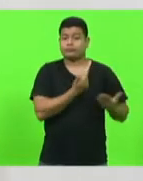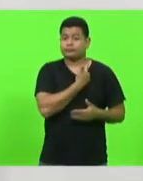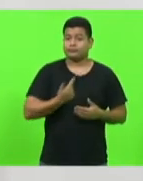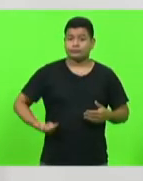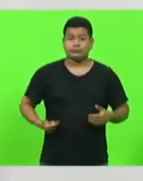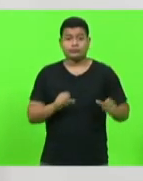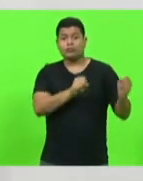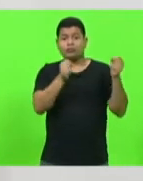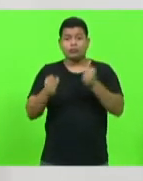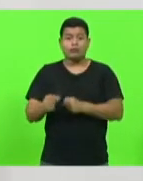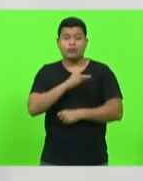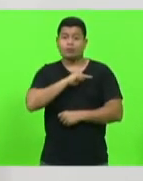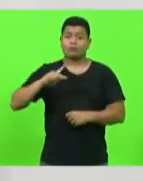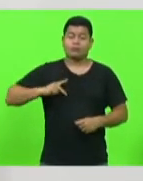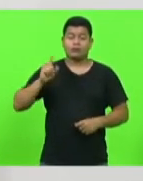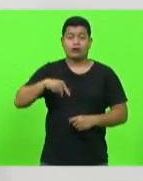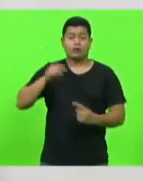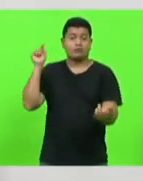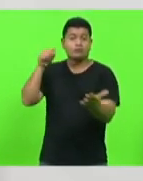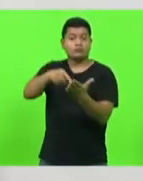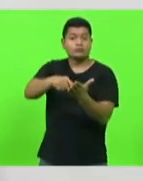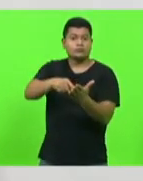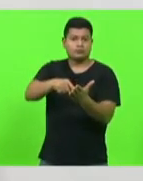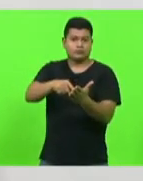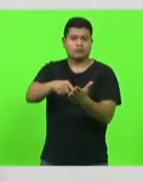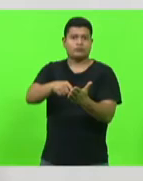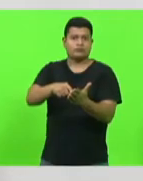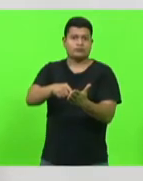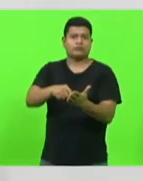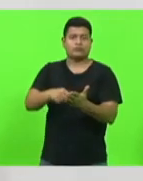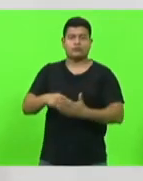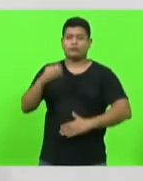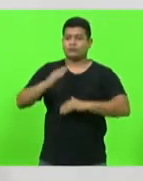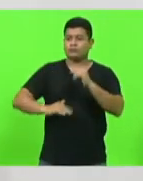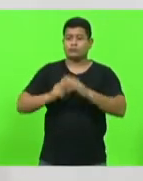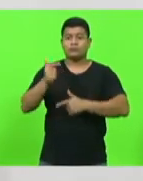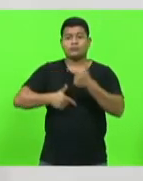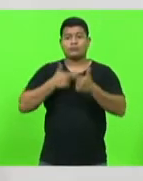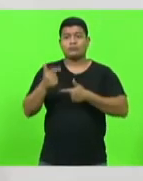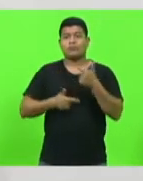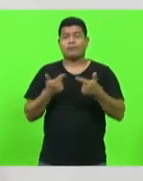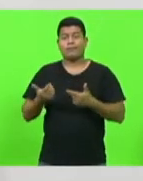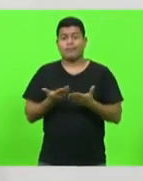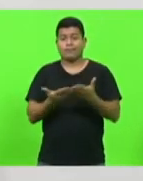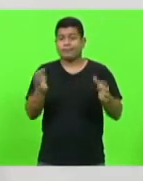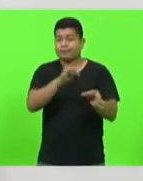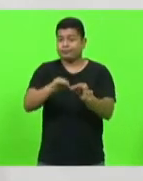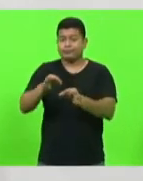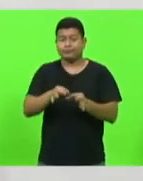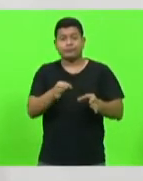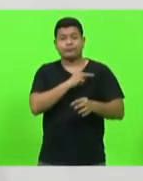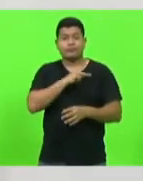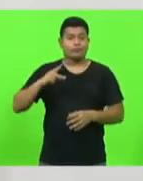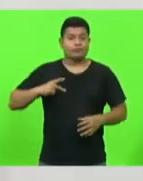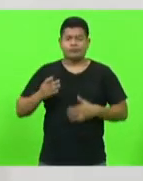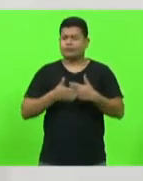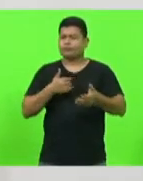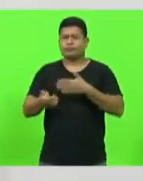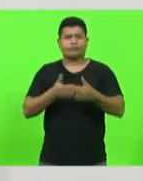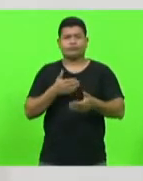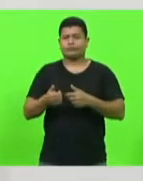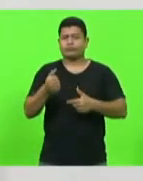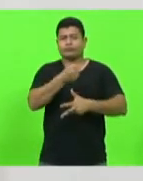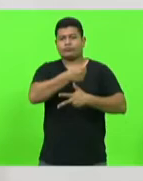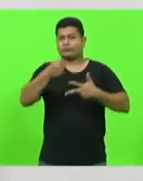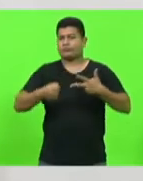meta. E esse tem que ser o trabalho dos nossos entes públicos, independente da sua esfera.